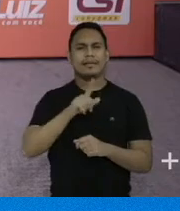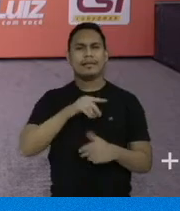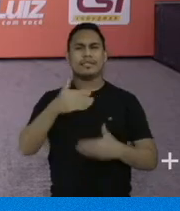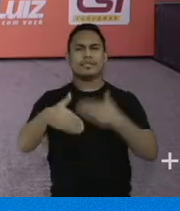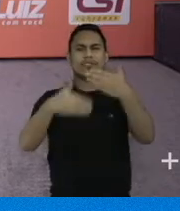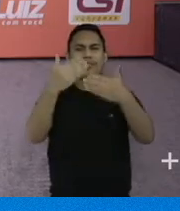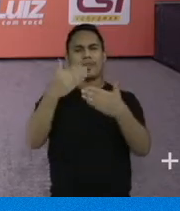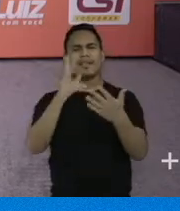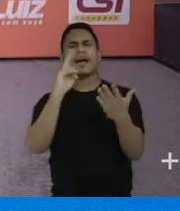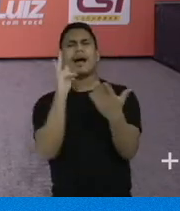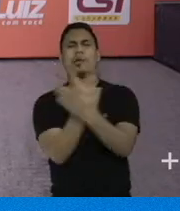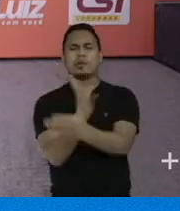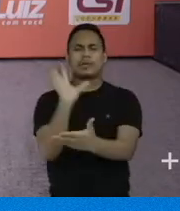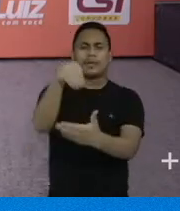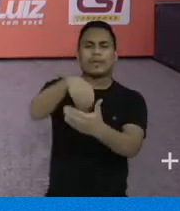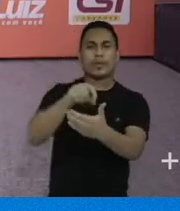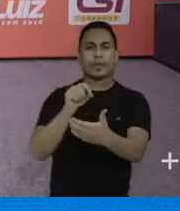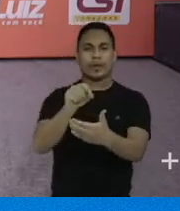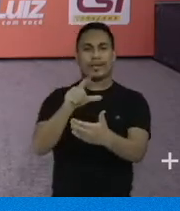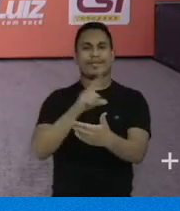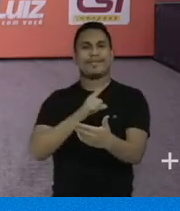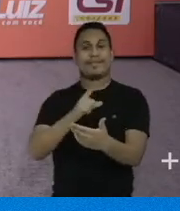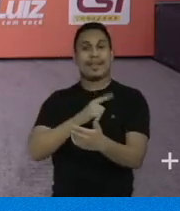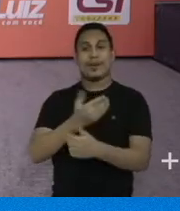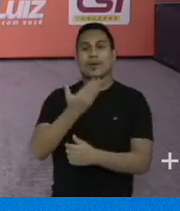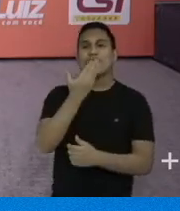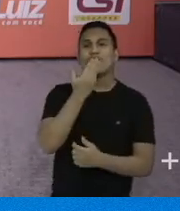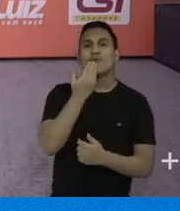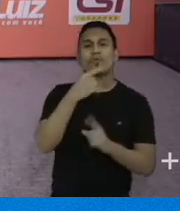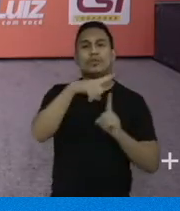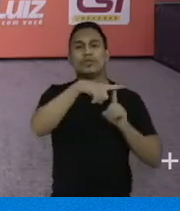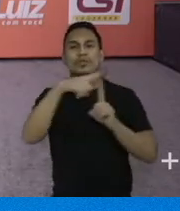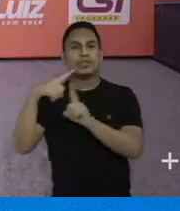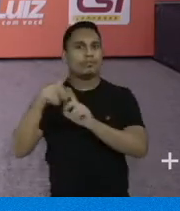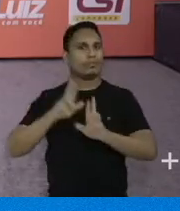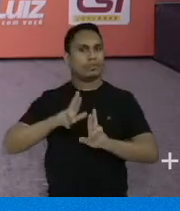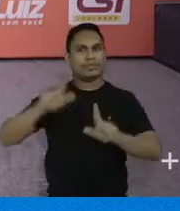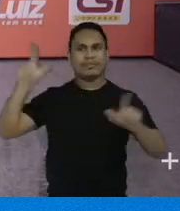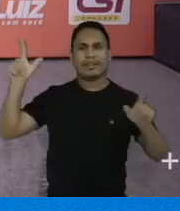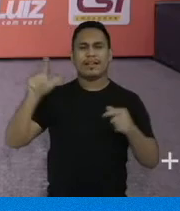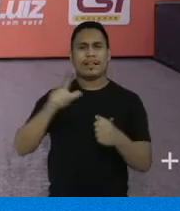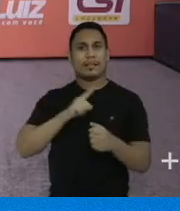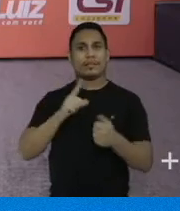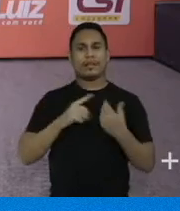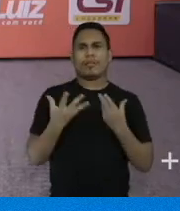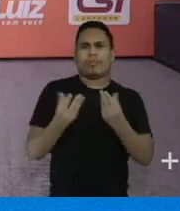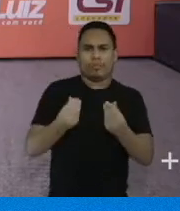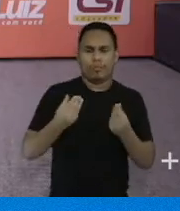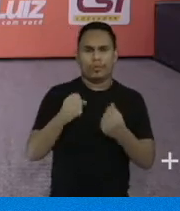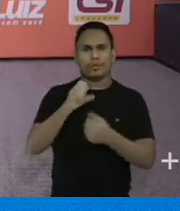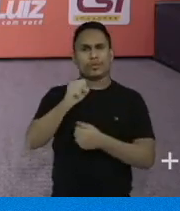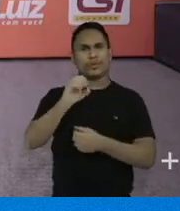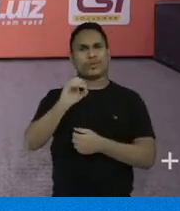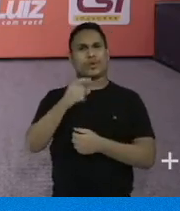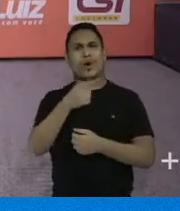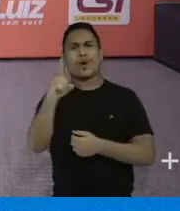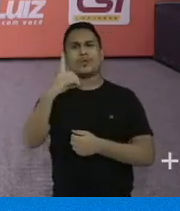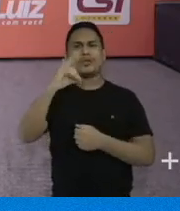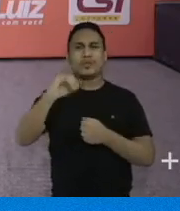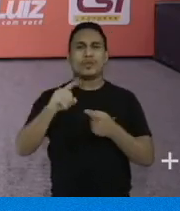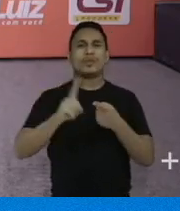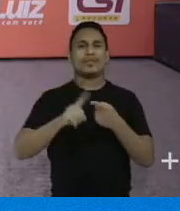um padrão alimentar muito alterado, rico em sódio, em gorduras, e